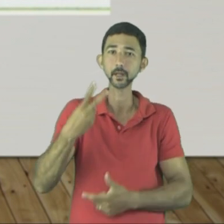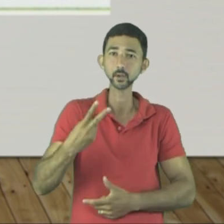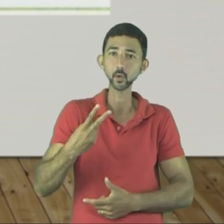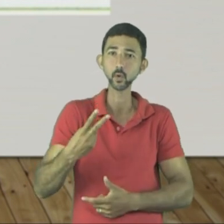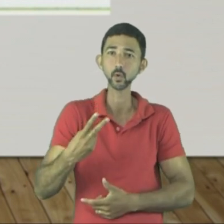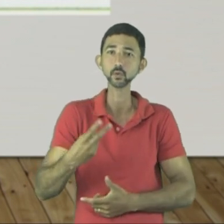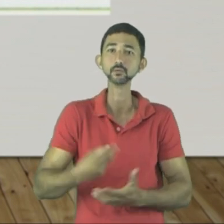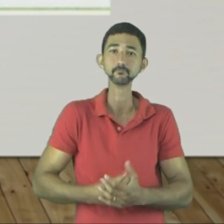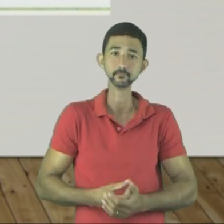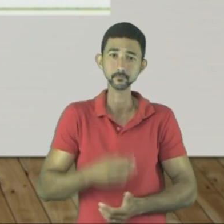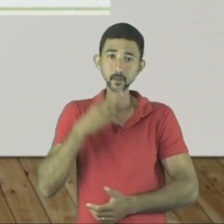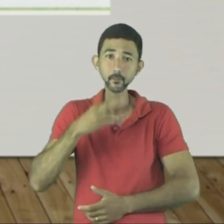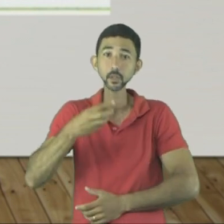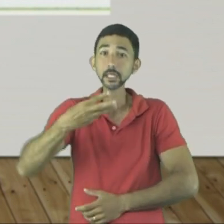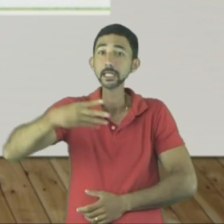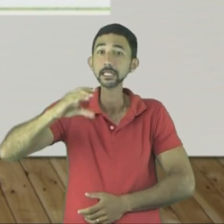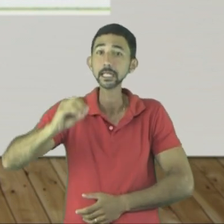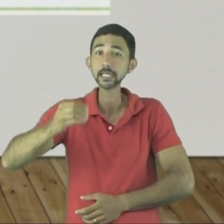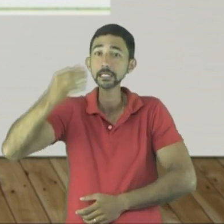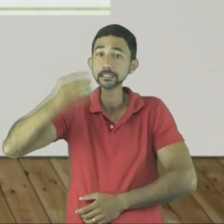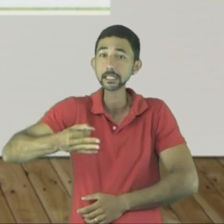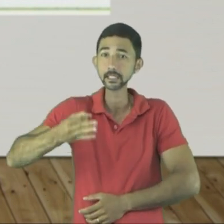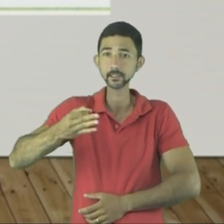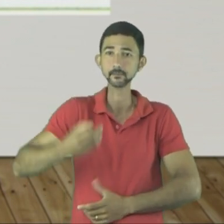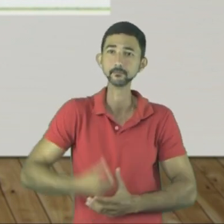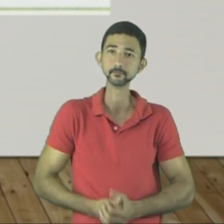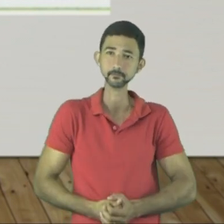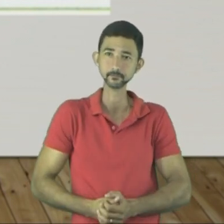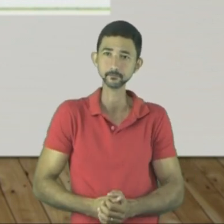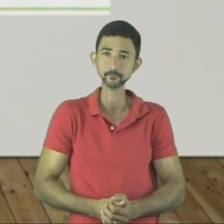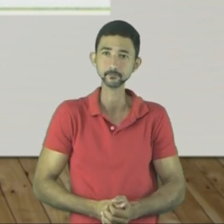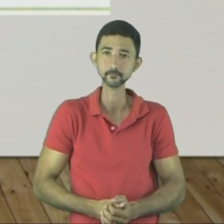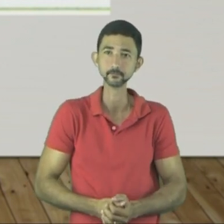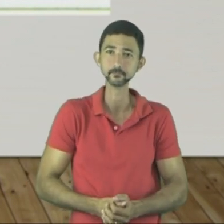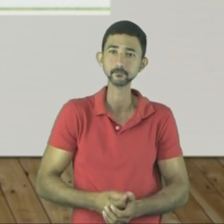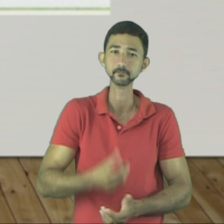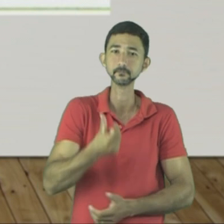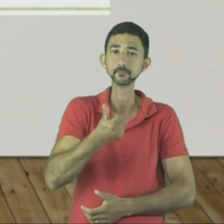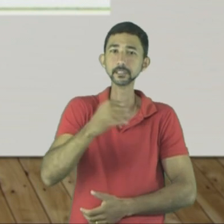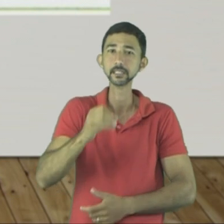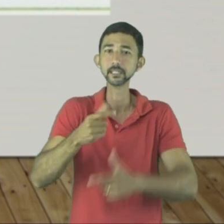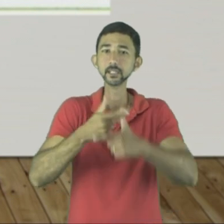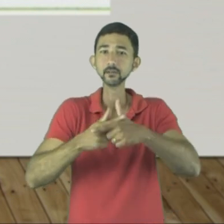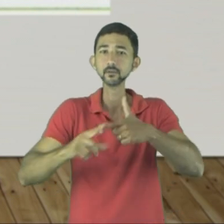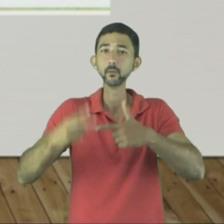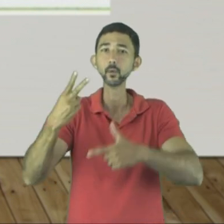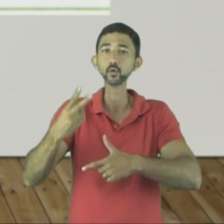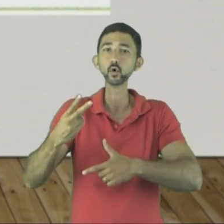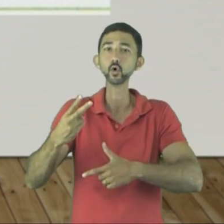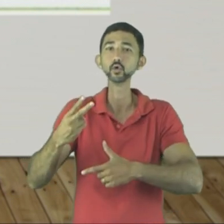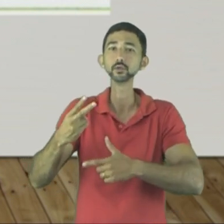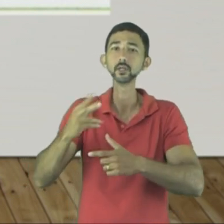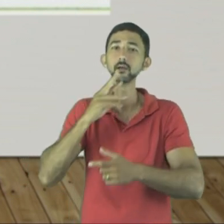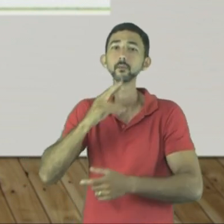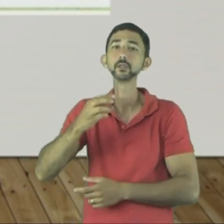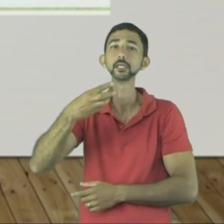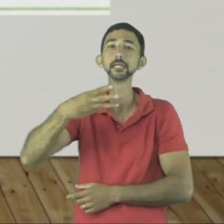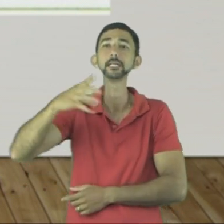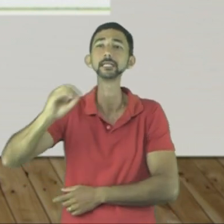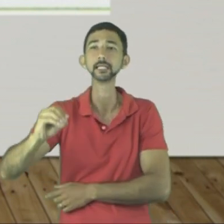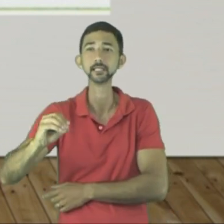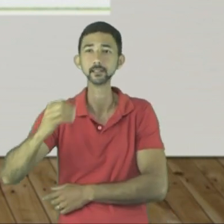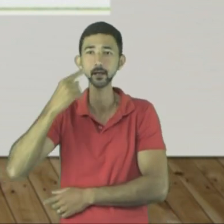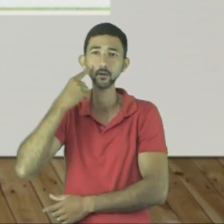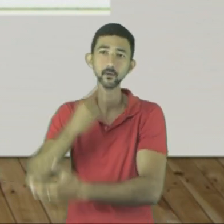divisão exata, que no caso aqui deu 30. Então, se 60 é divisível por 2 deu 30, eu posso escrever aqui o 60